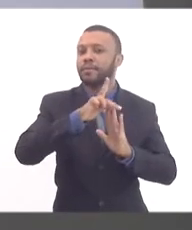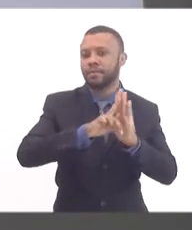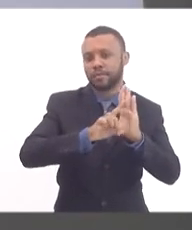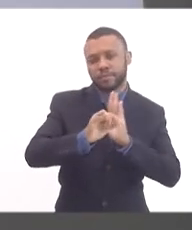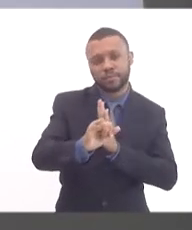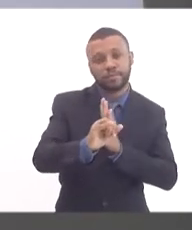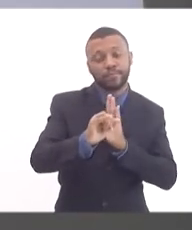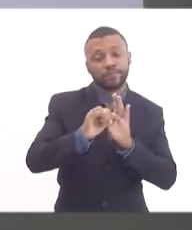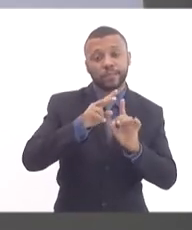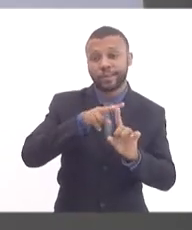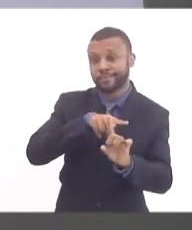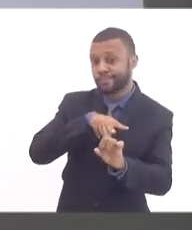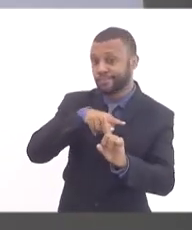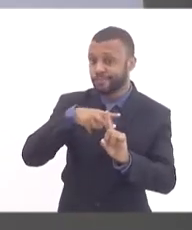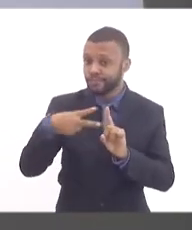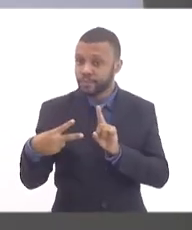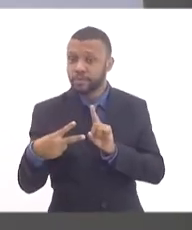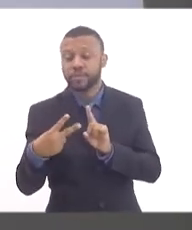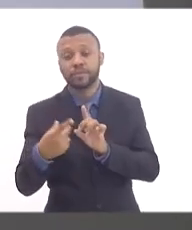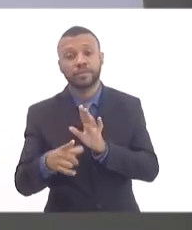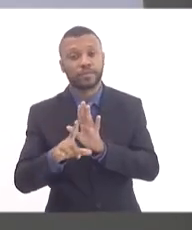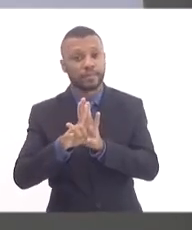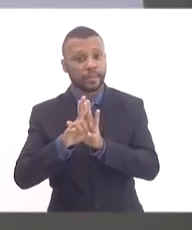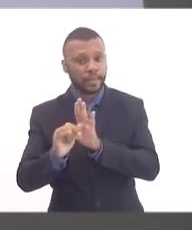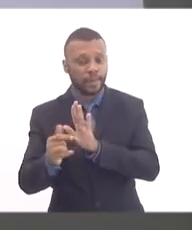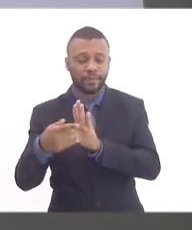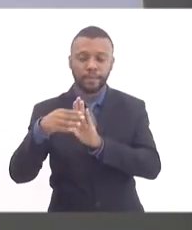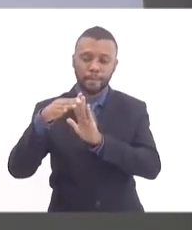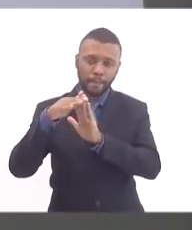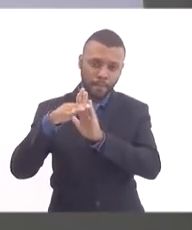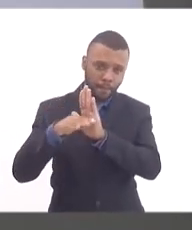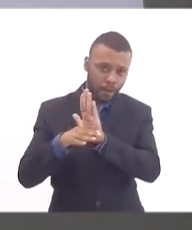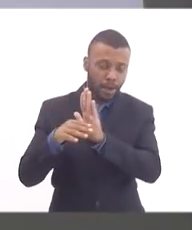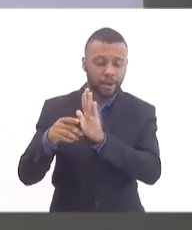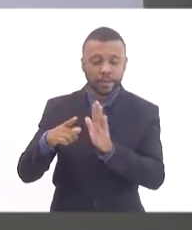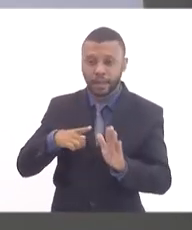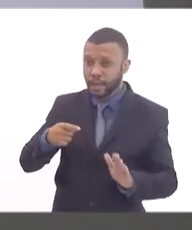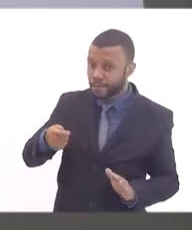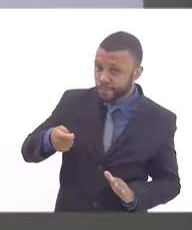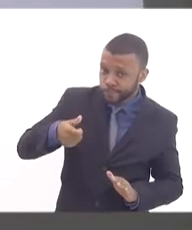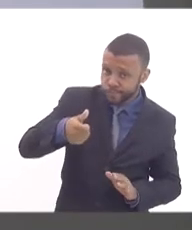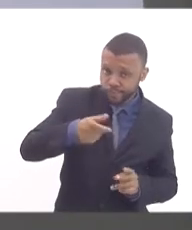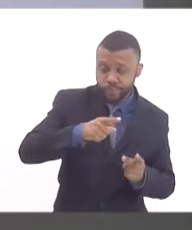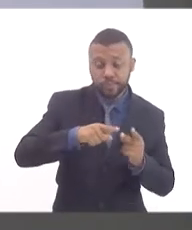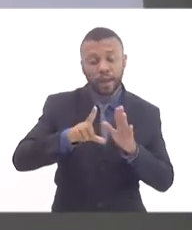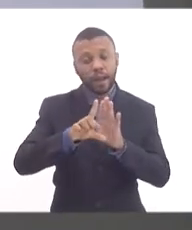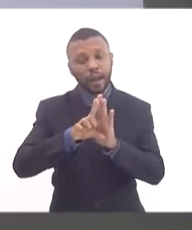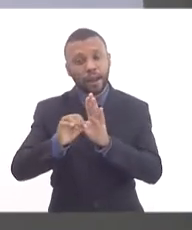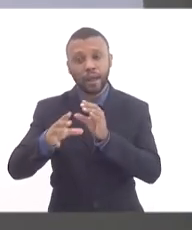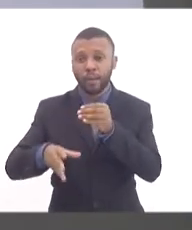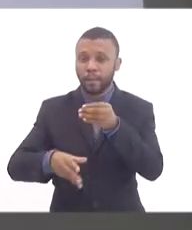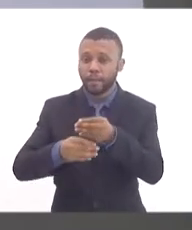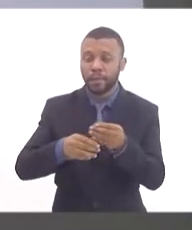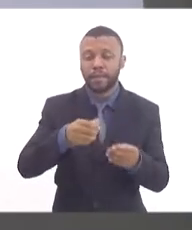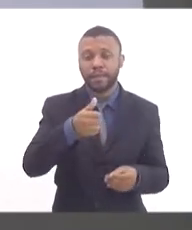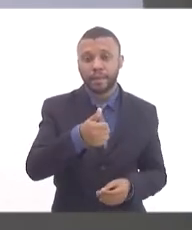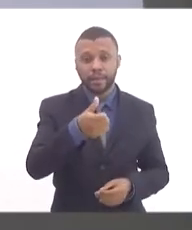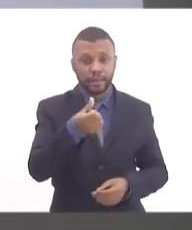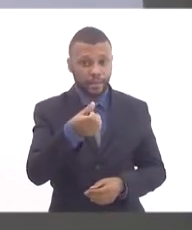luz dos dispositivos né que norteiam uma concessão de benefício lei complementar 160/17